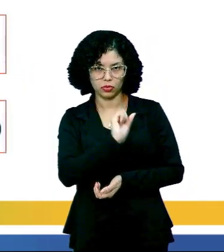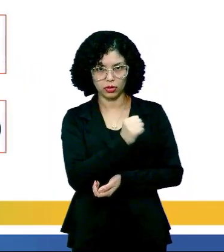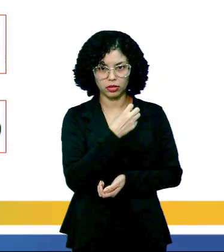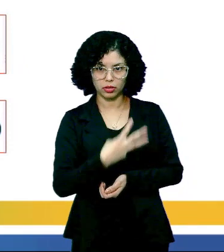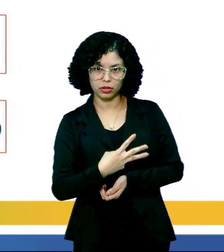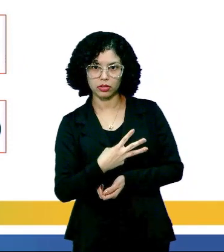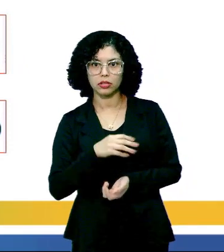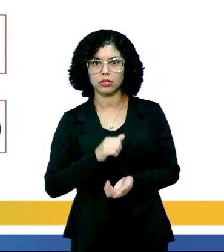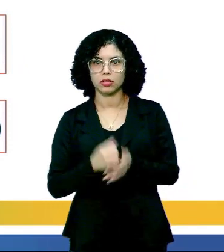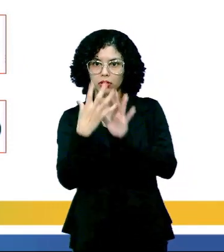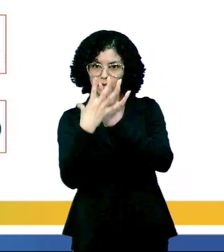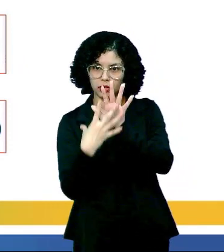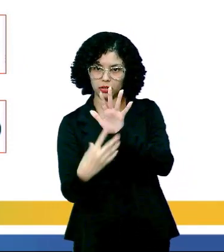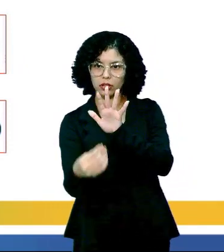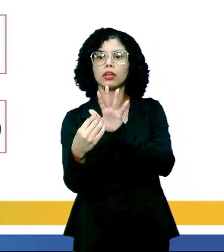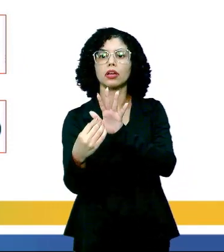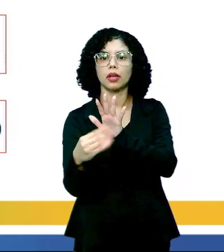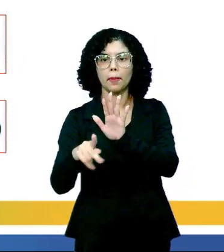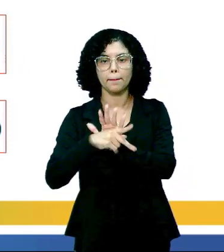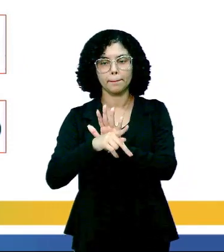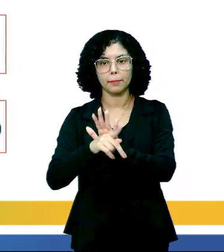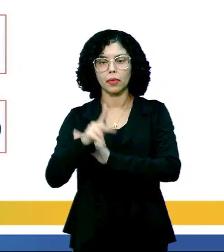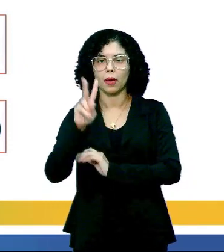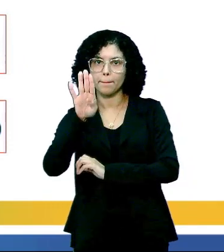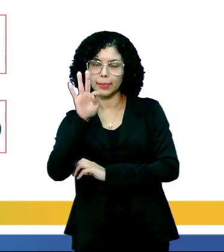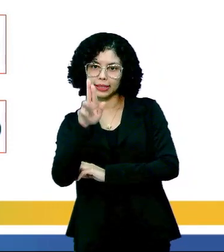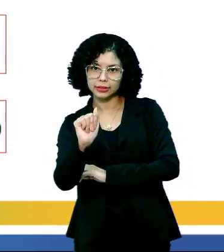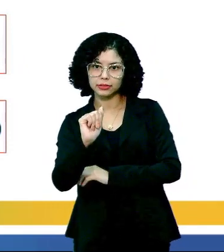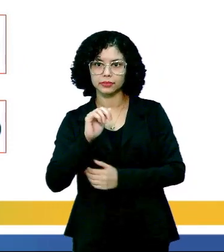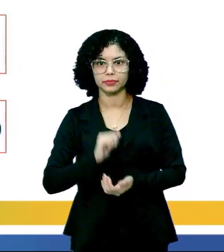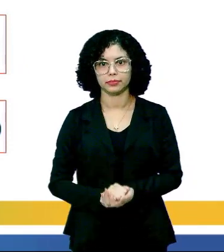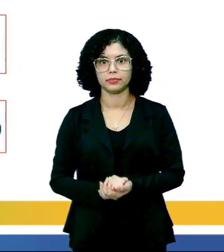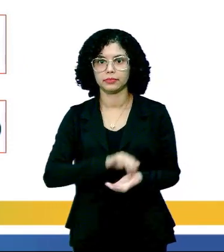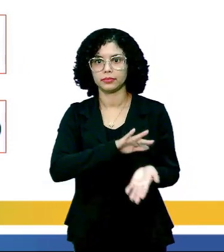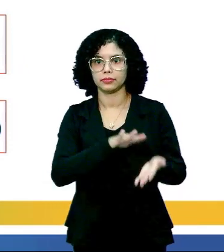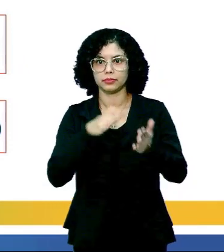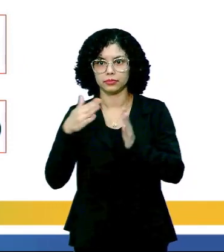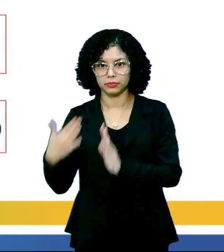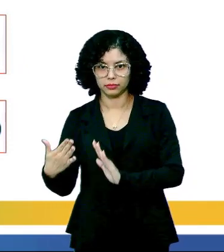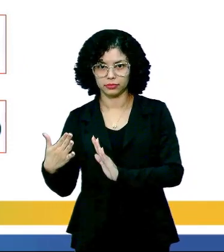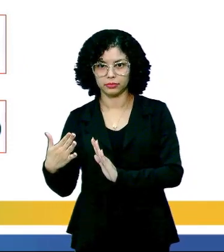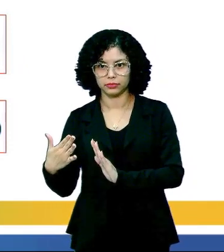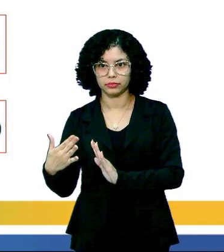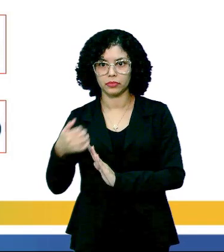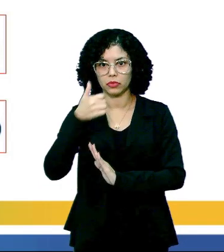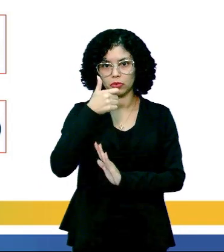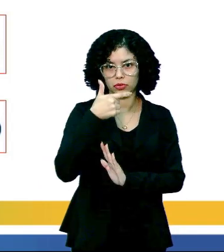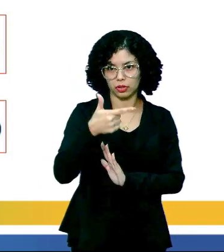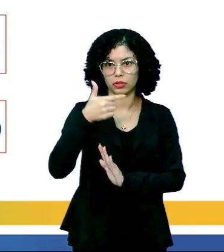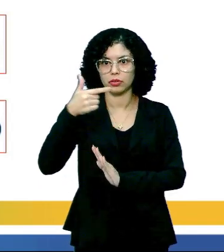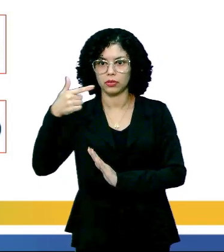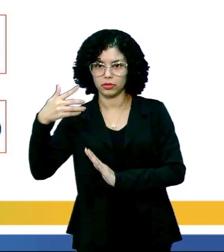214,83, emite uma partícula beta, e aí esse bismuto passa a ser